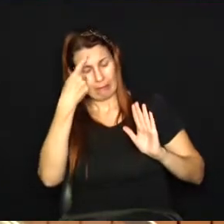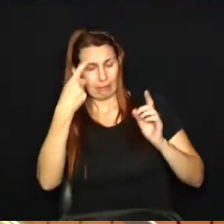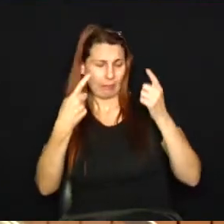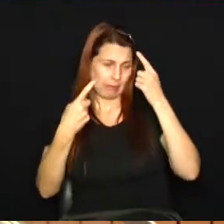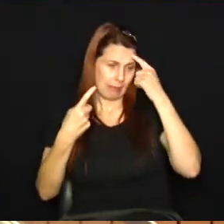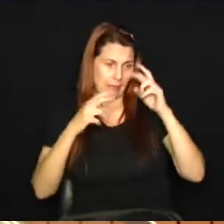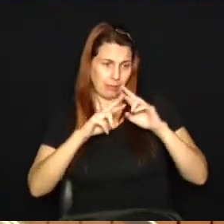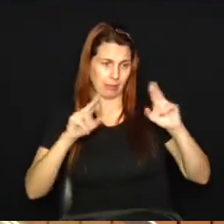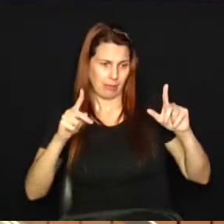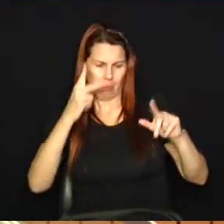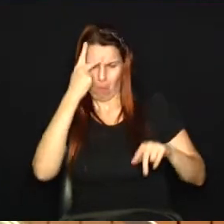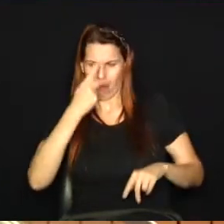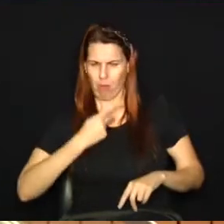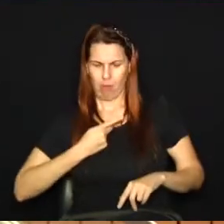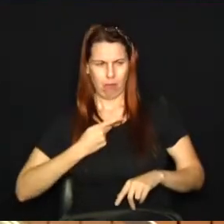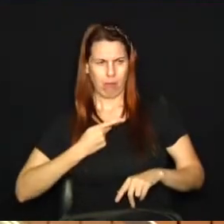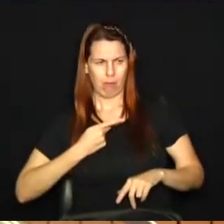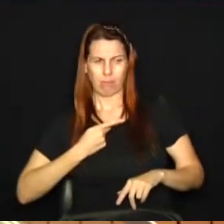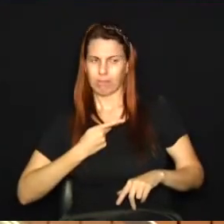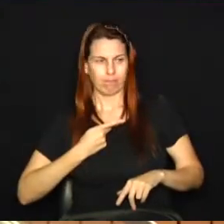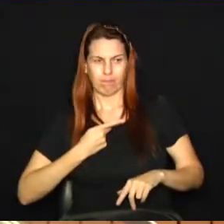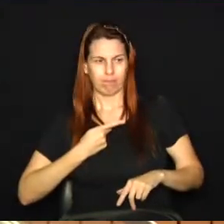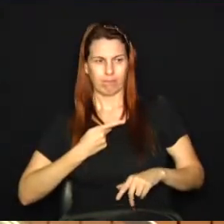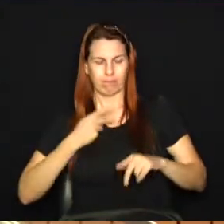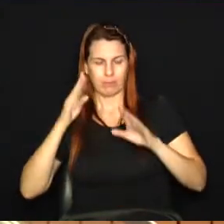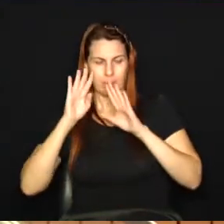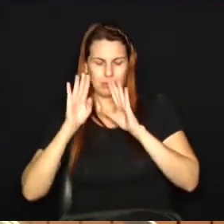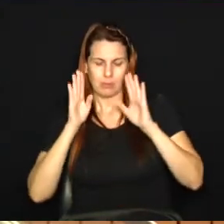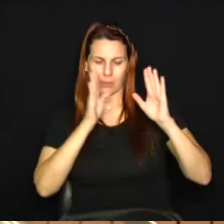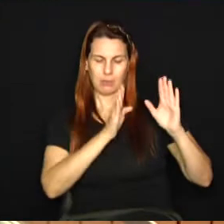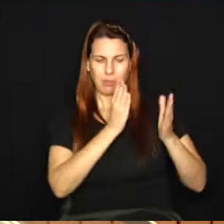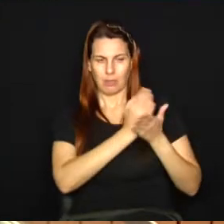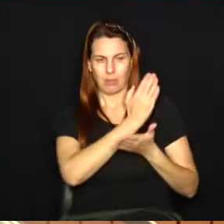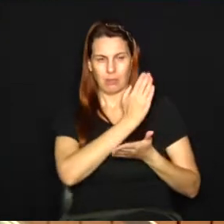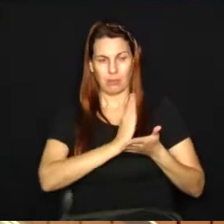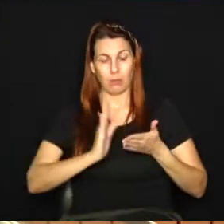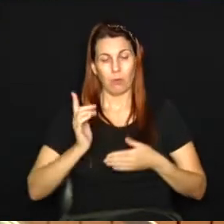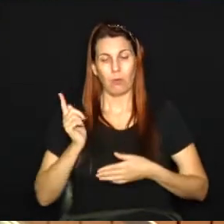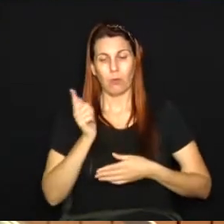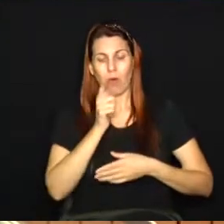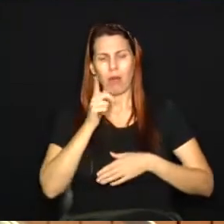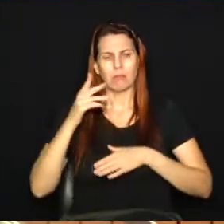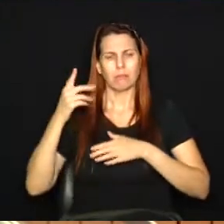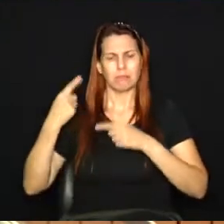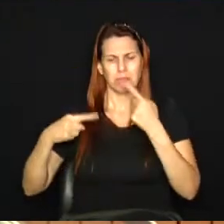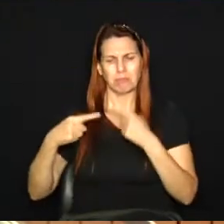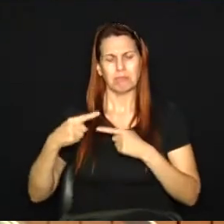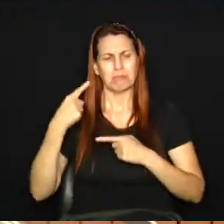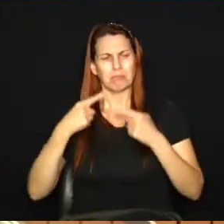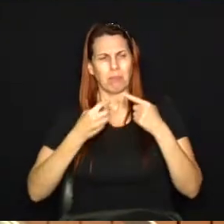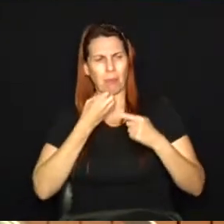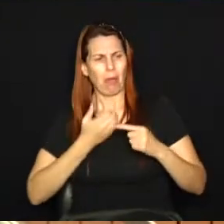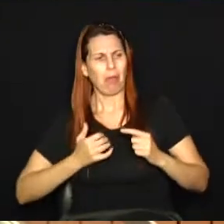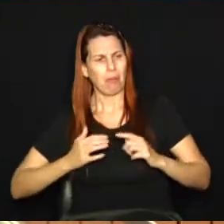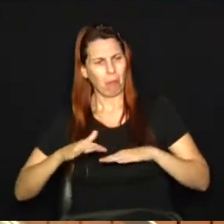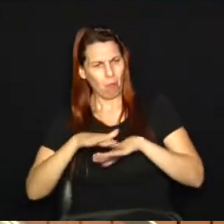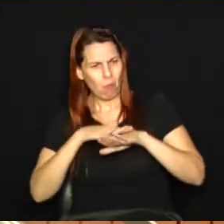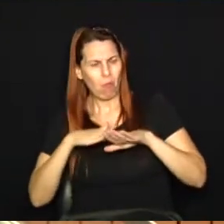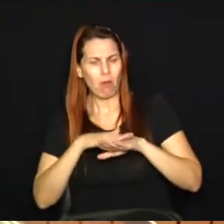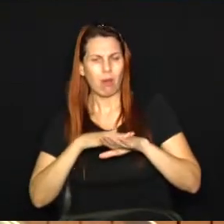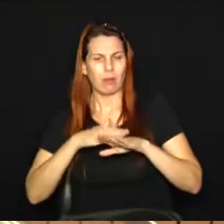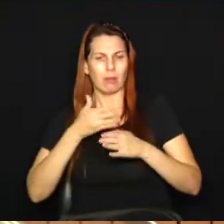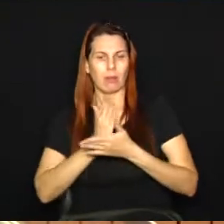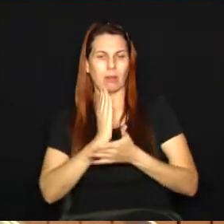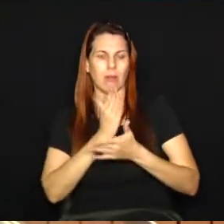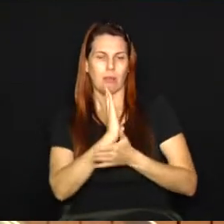nunca passar para o lado pessoal, para que tenhamos aí bons debates, né, bons embates e a aprovação de